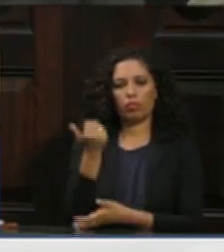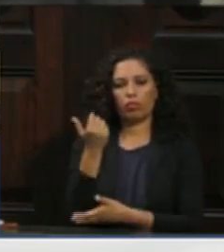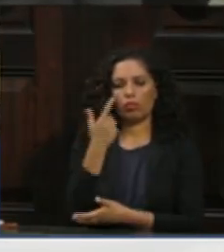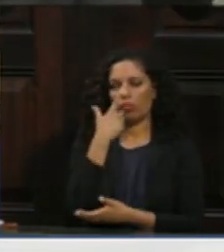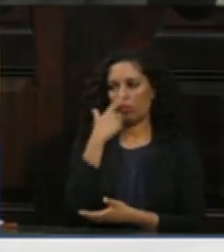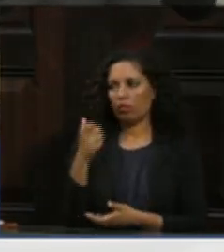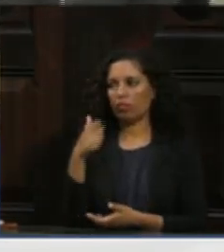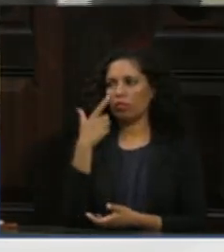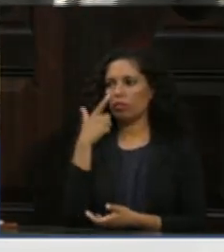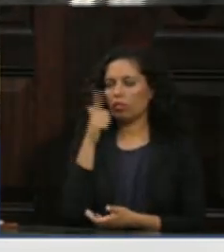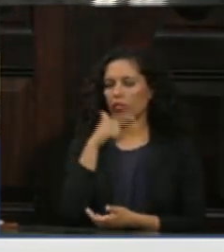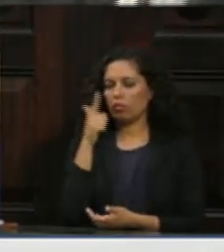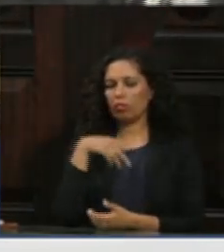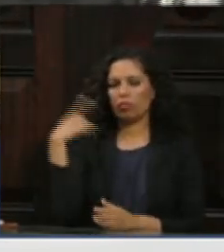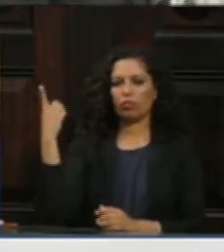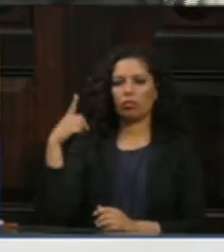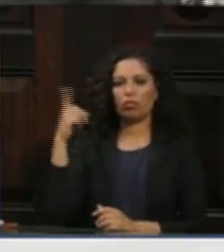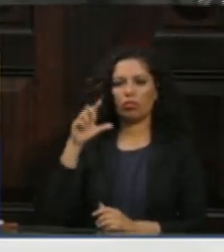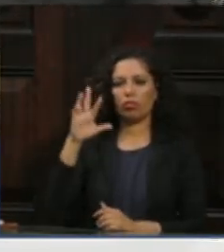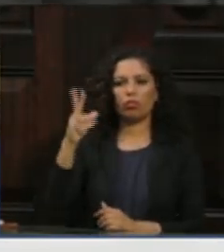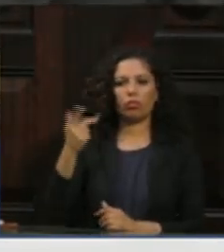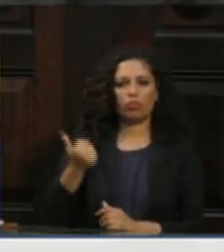deputado Carlos Mink.